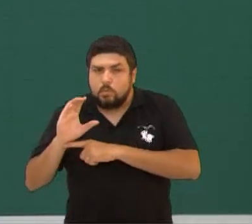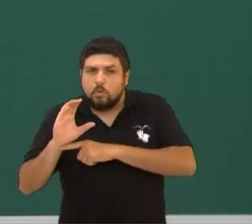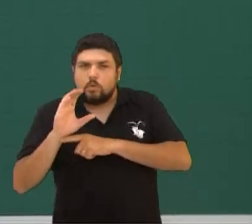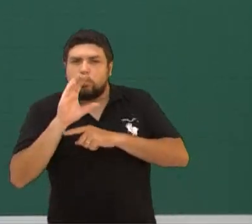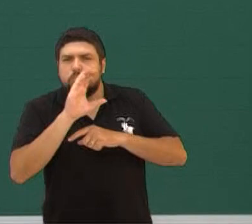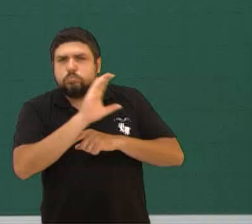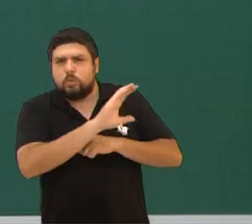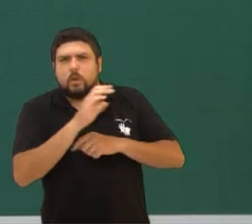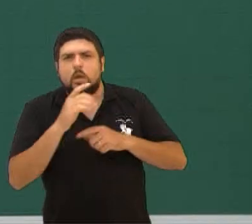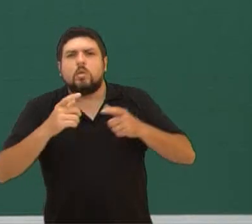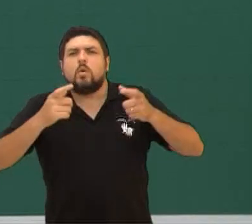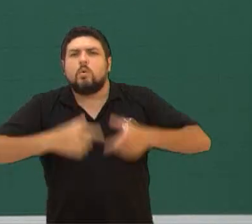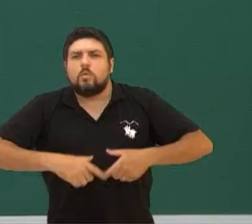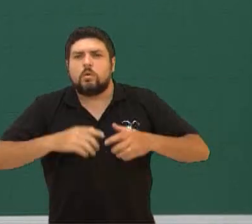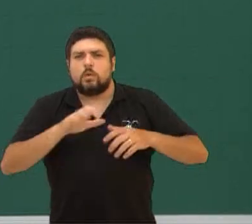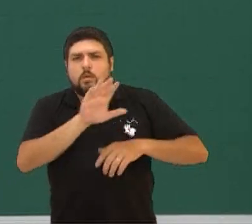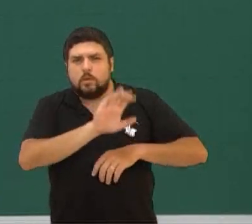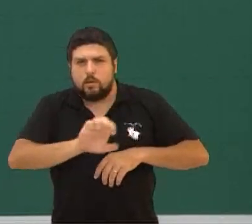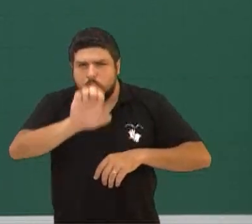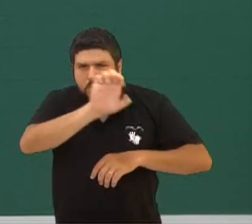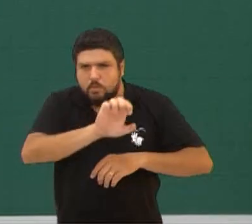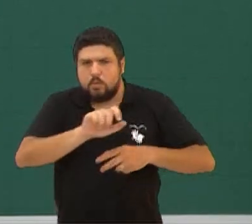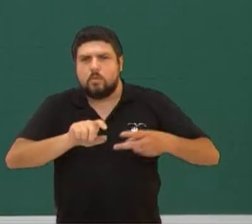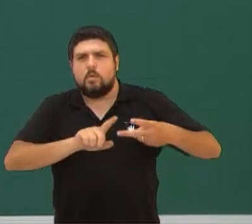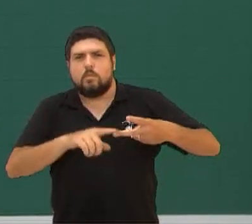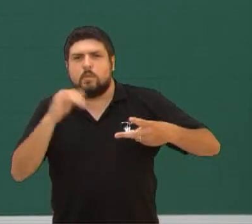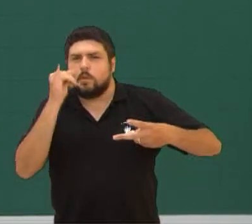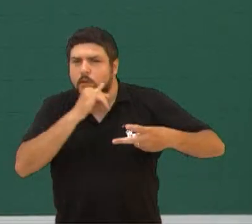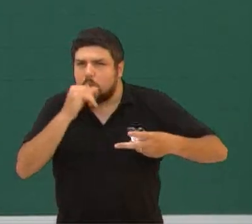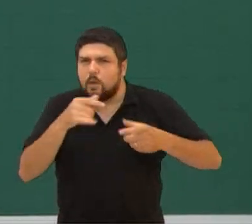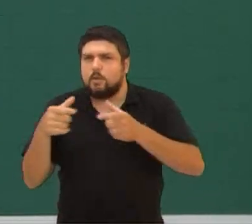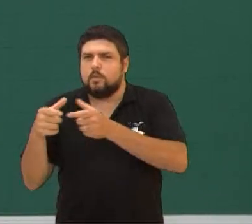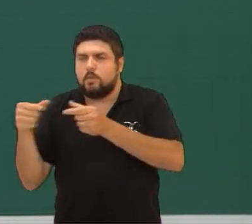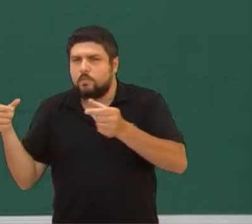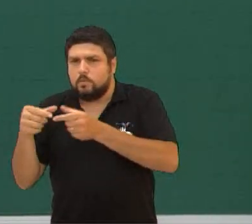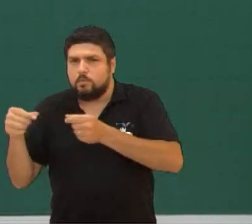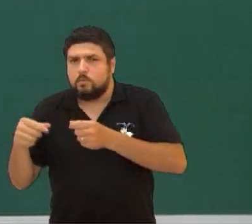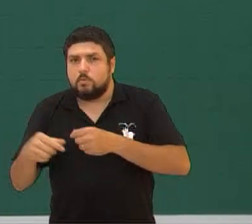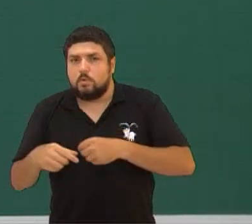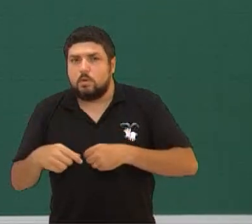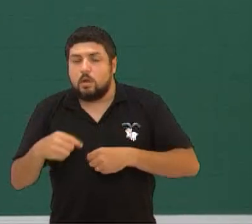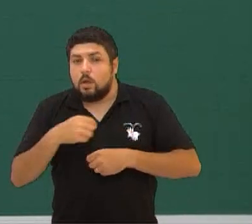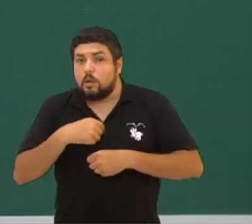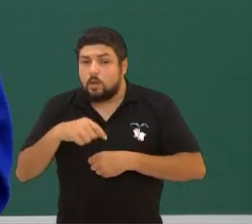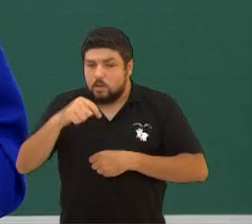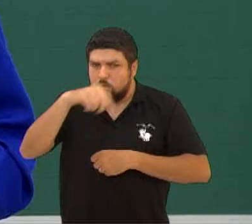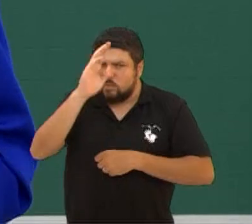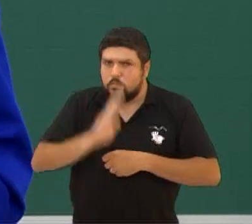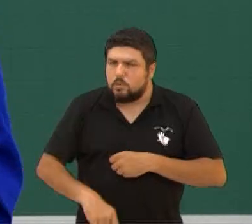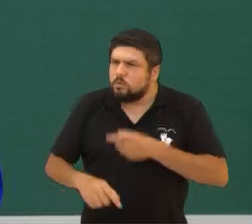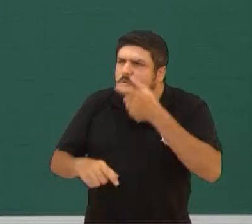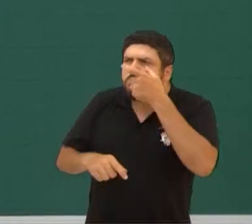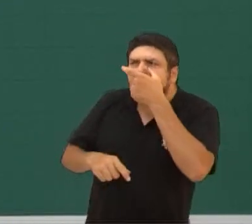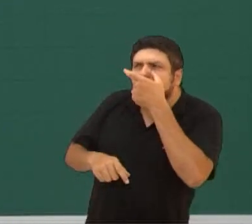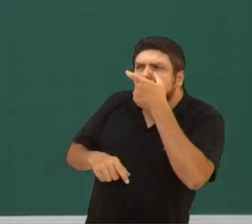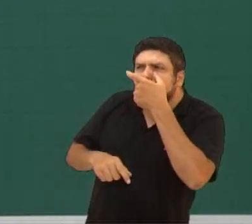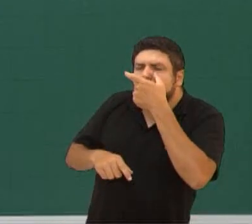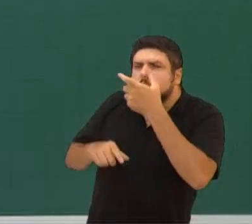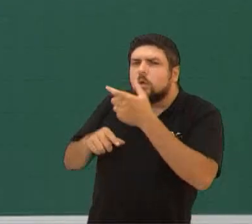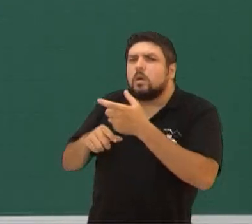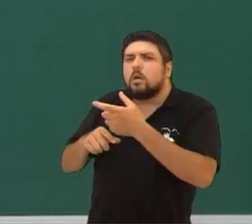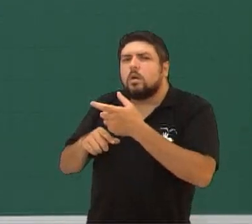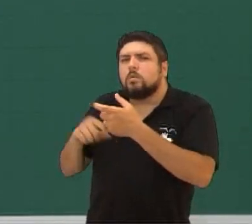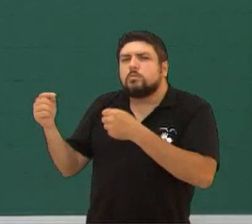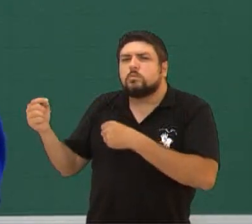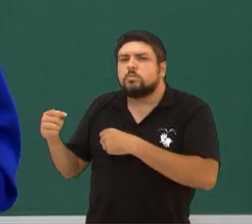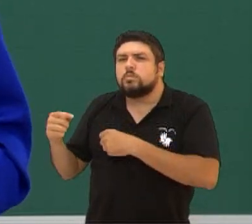na Europa, na Itália, no Japão, e ele viu o que estava acontecendo lá, então ele viu tudo isso aqui acontecendo e ele trouxe isso para o Brasil, com o discurso